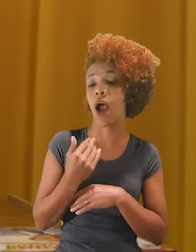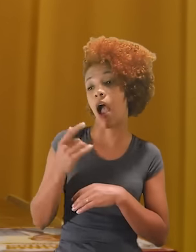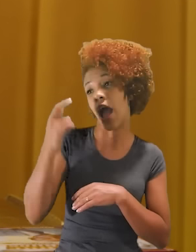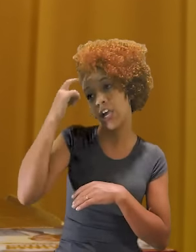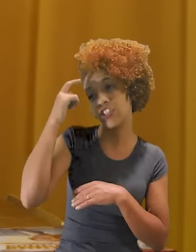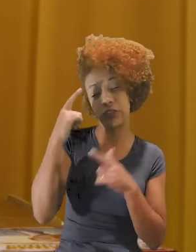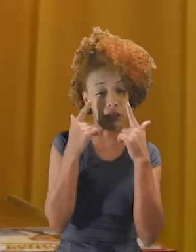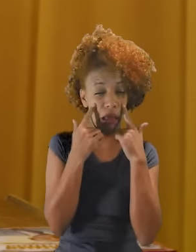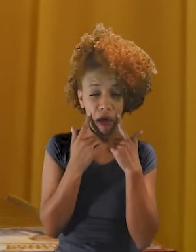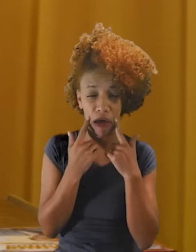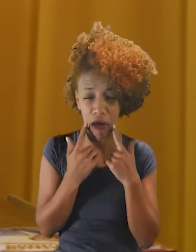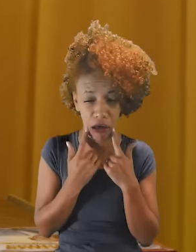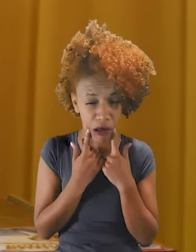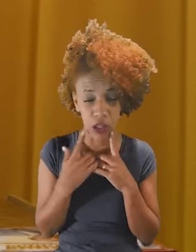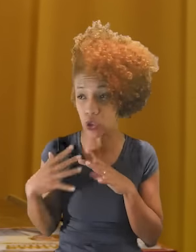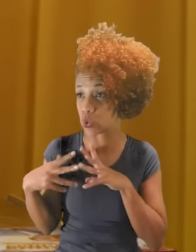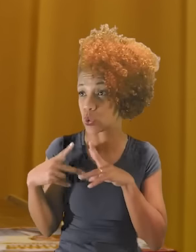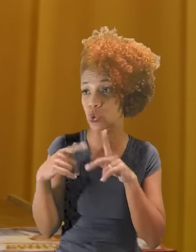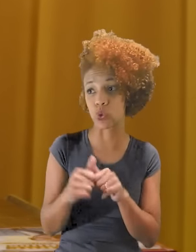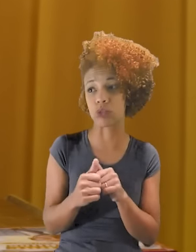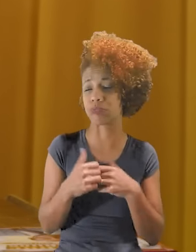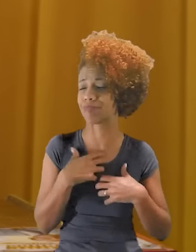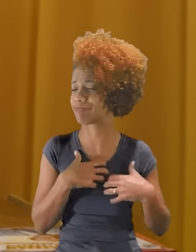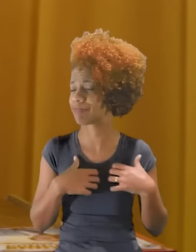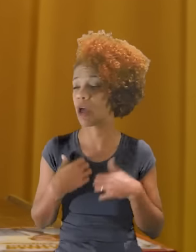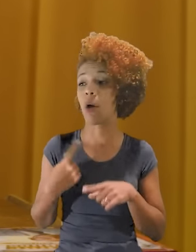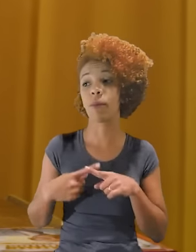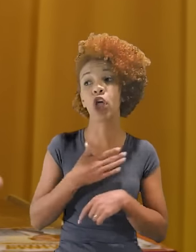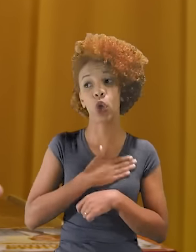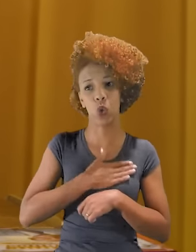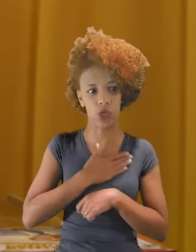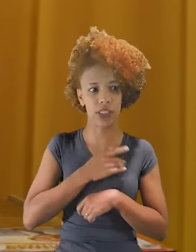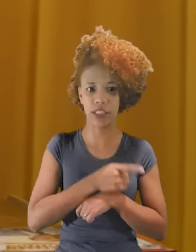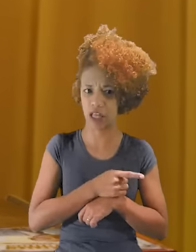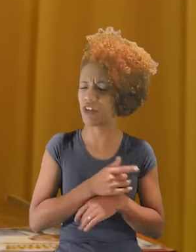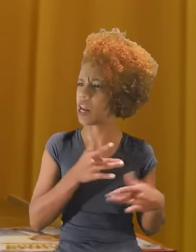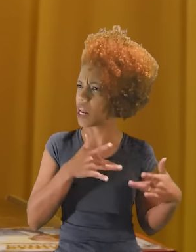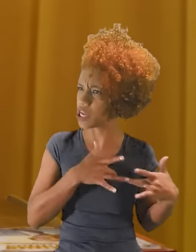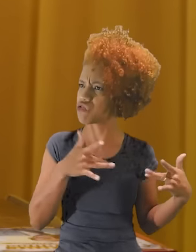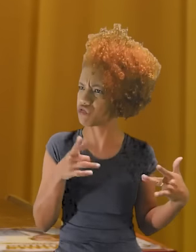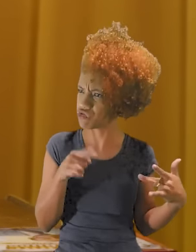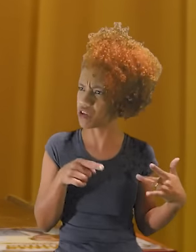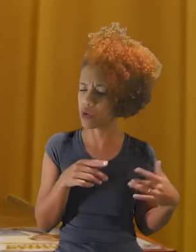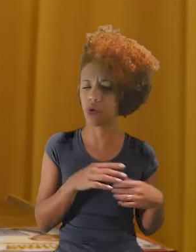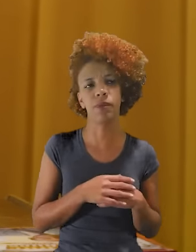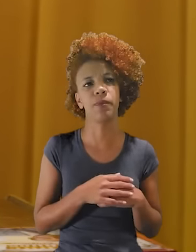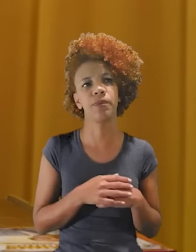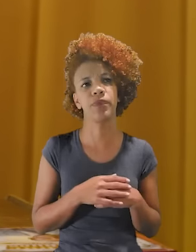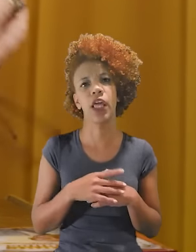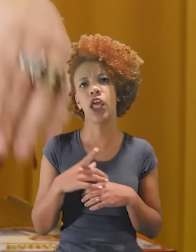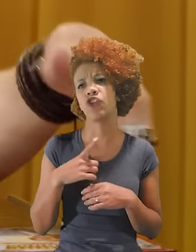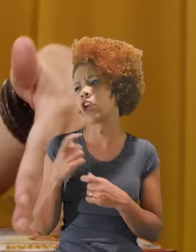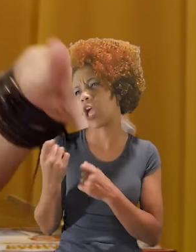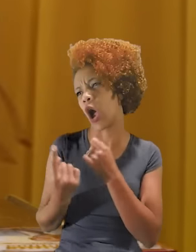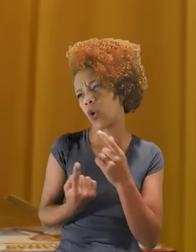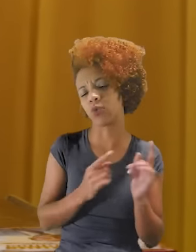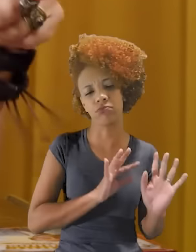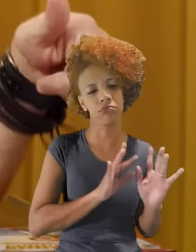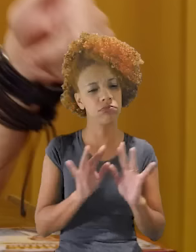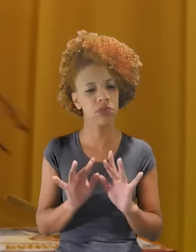Disney em peso chorou. Ele abalou todo mundo, né? Os caras ficaram muito mal porque gostavam dele. O cara era um cara generoso. E ele, tipo, tava com